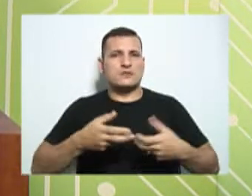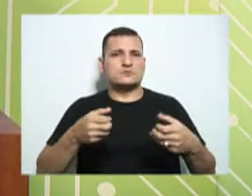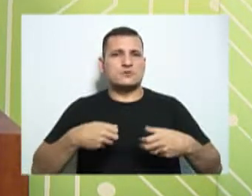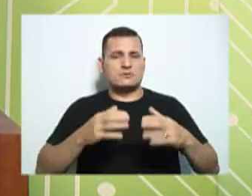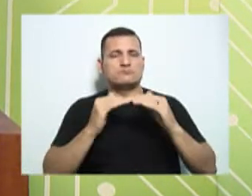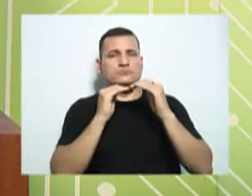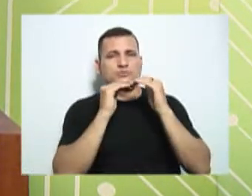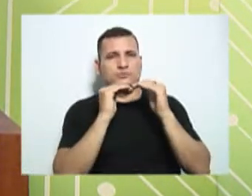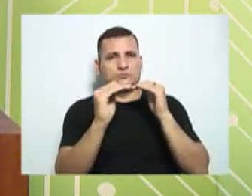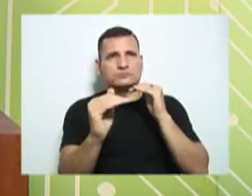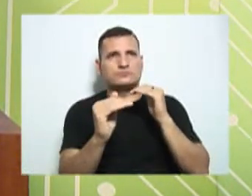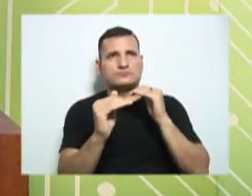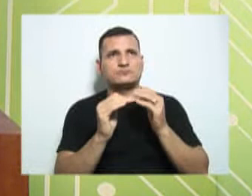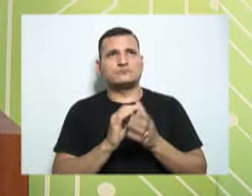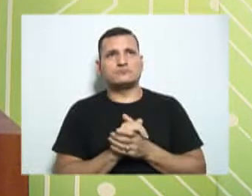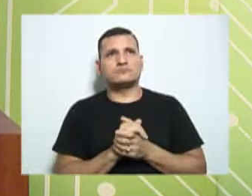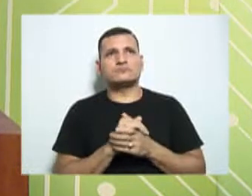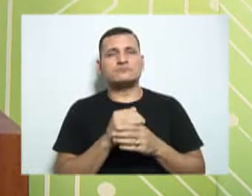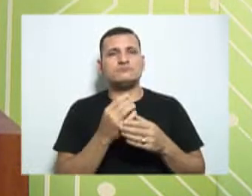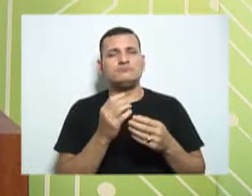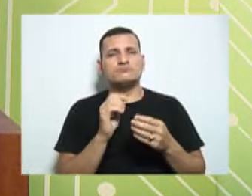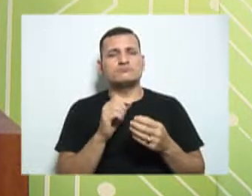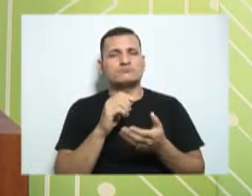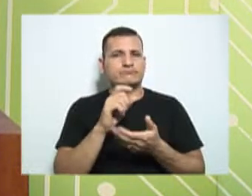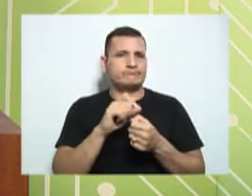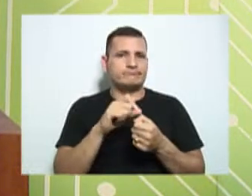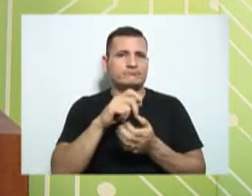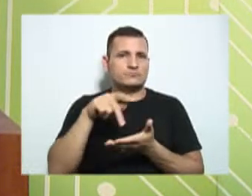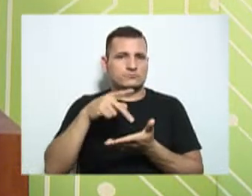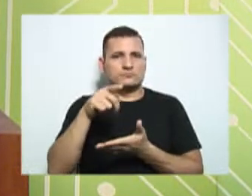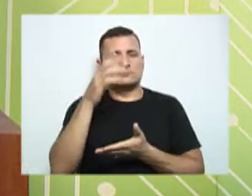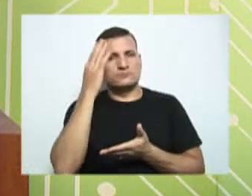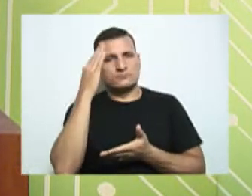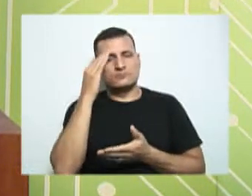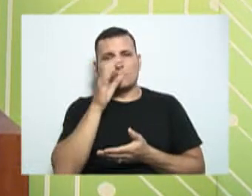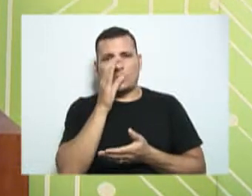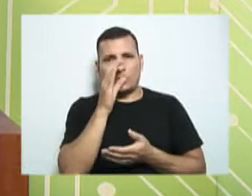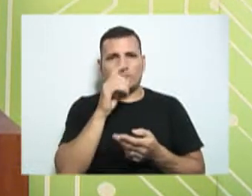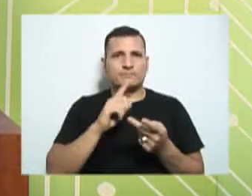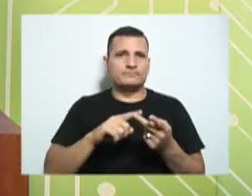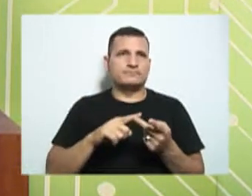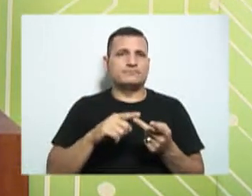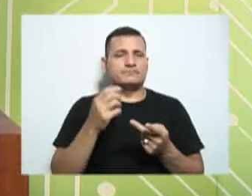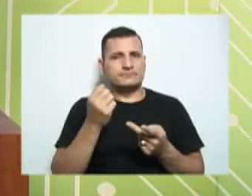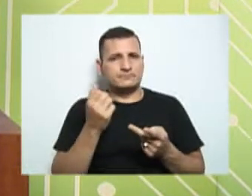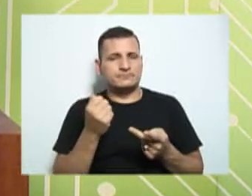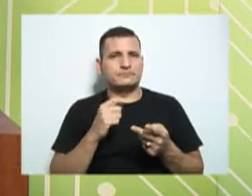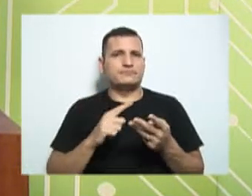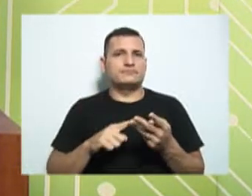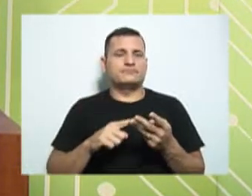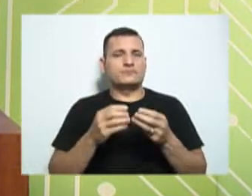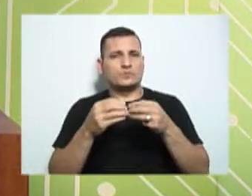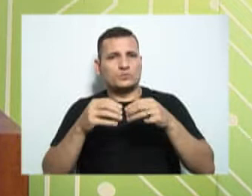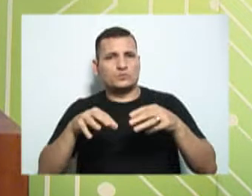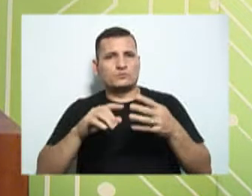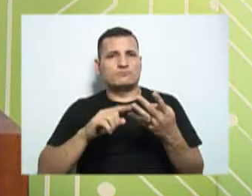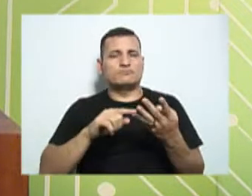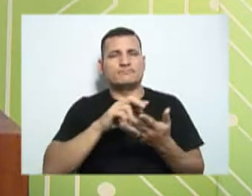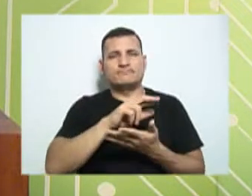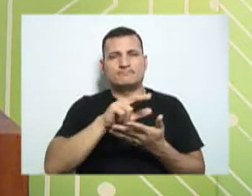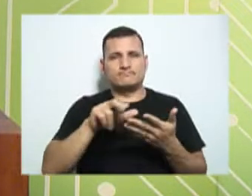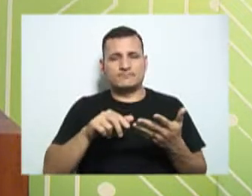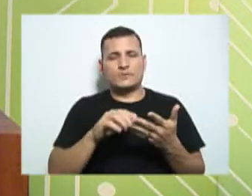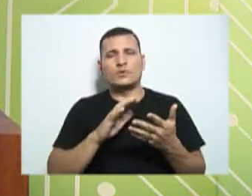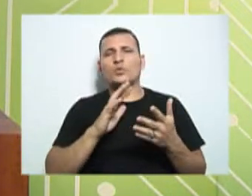com a questão de produção de pudim, você já sabe que vai ter que comprar leite condensado, você vai ter que comprar leite, ovos, então tudo